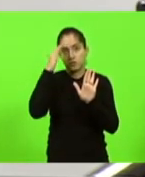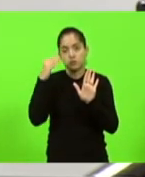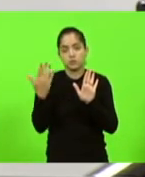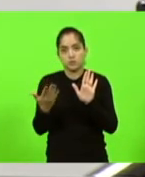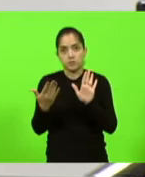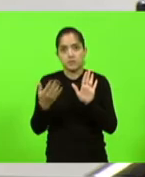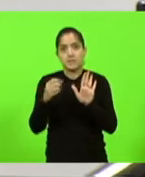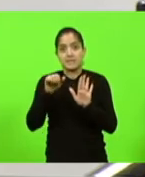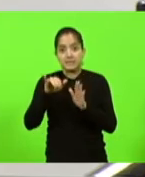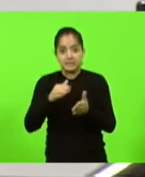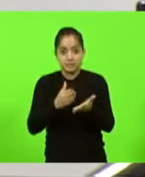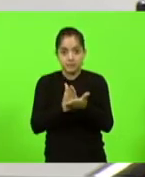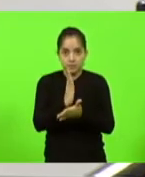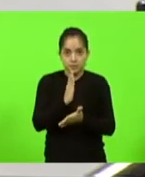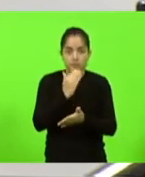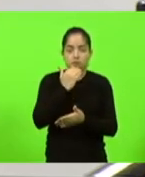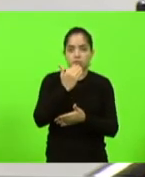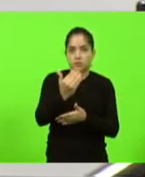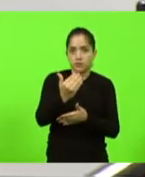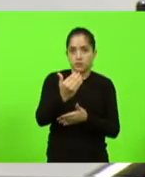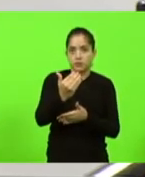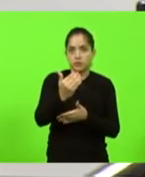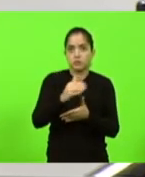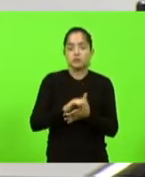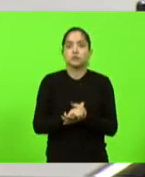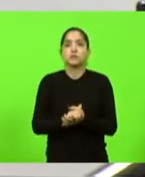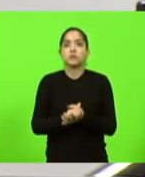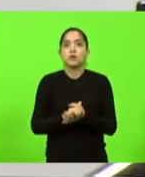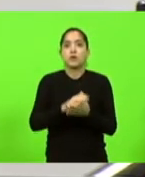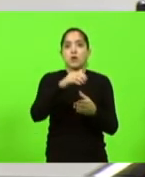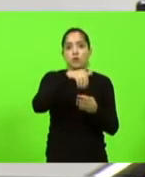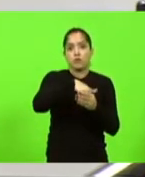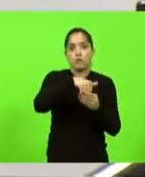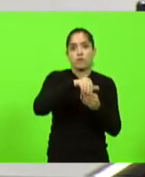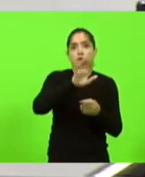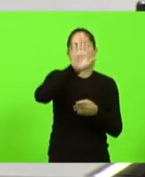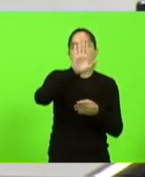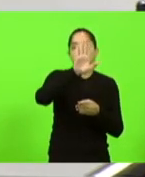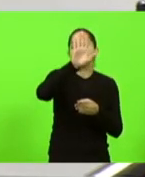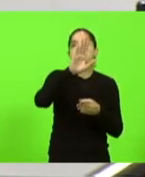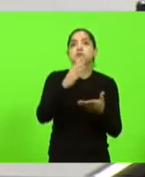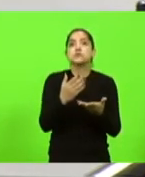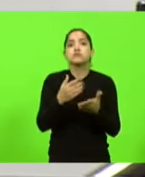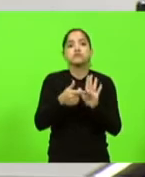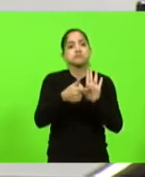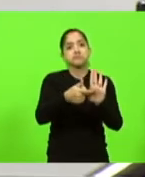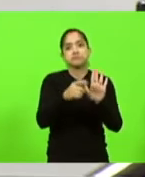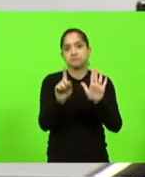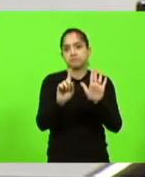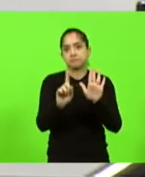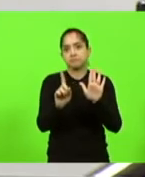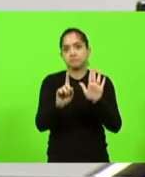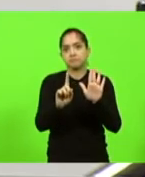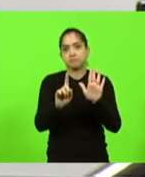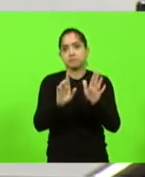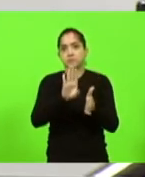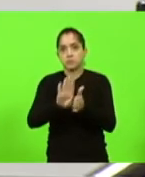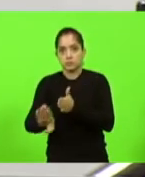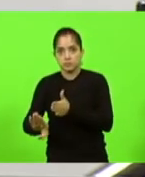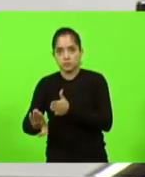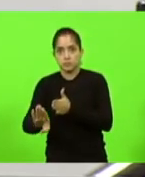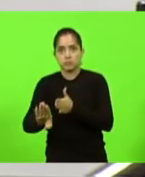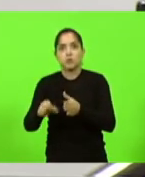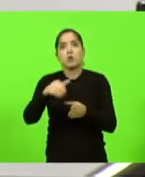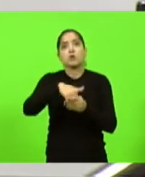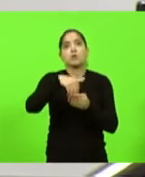tivesse aprovado o requerimento de diligenciamento, o voto vista dele não seria apresentado. Mas como foi rejeitado, ele tirou da manga o